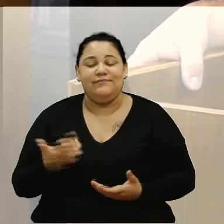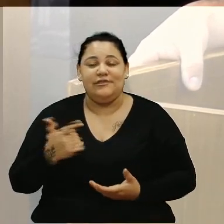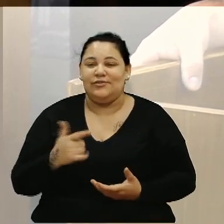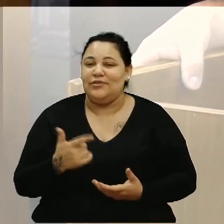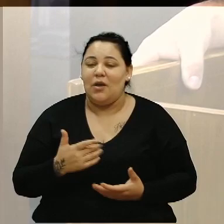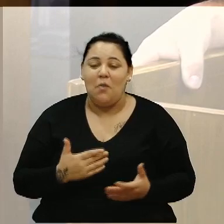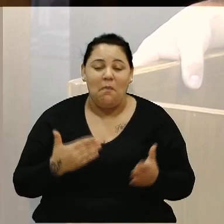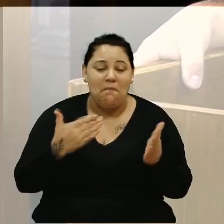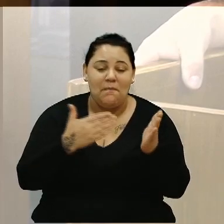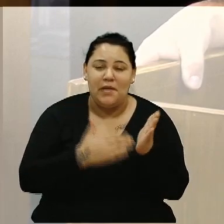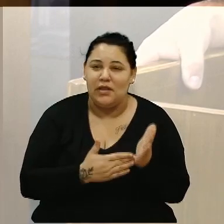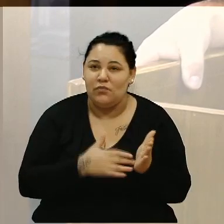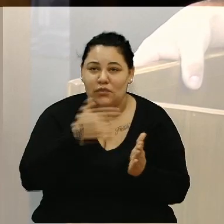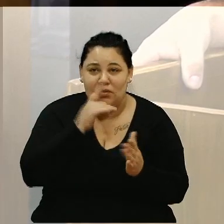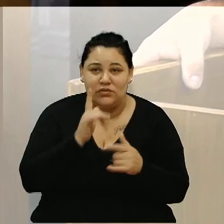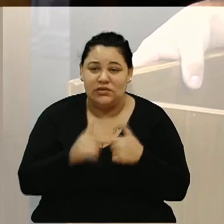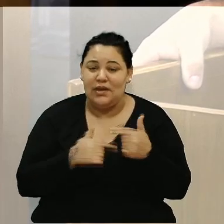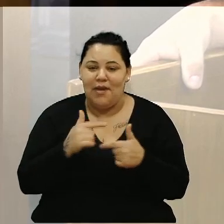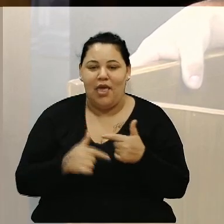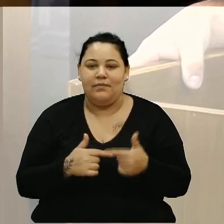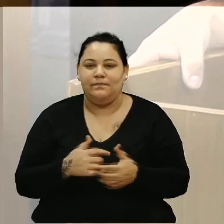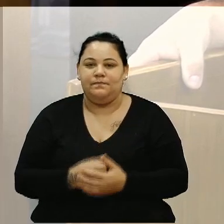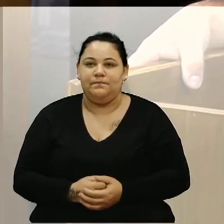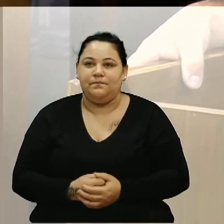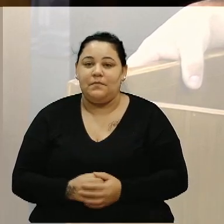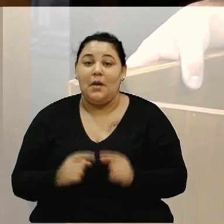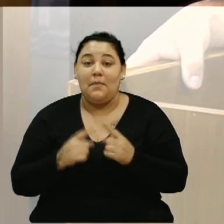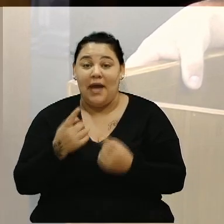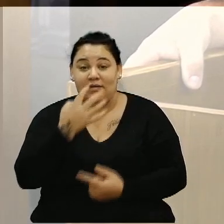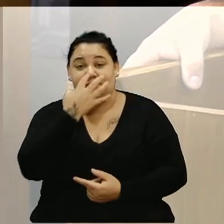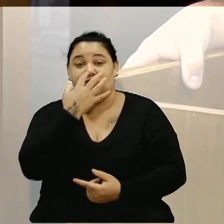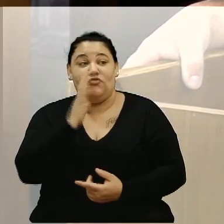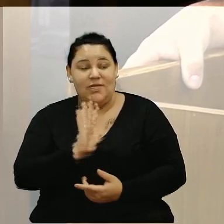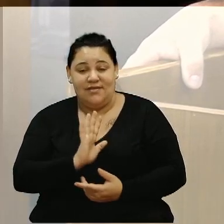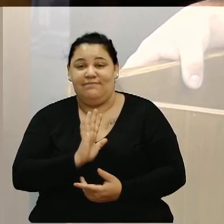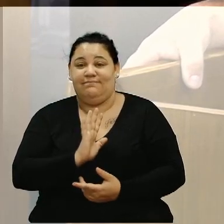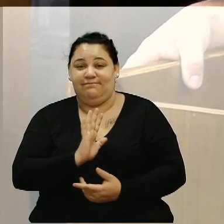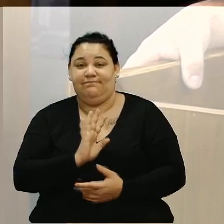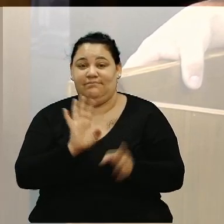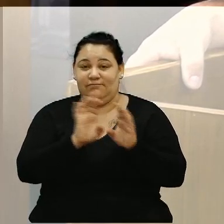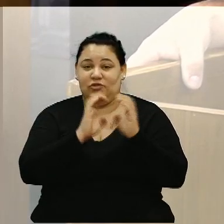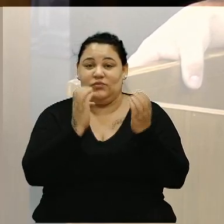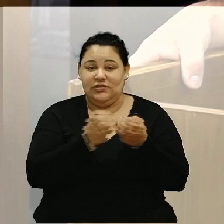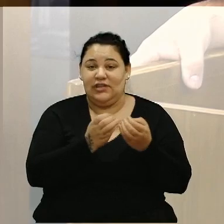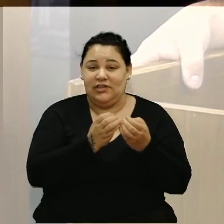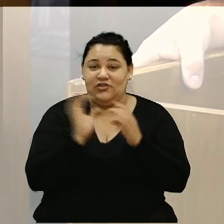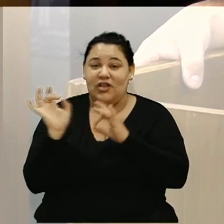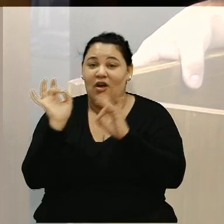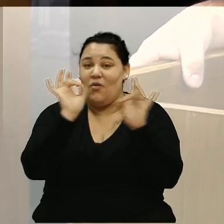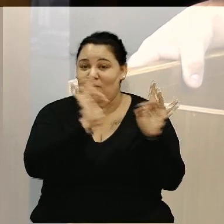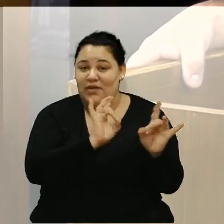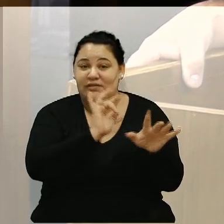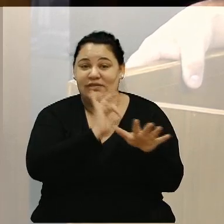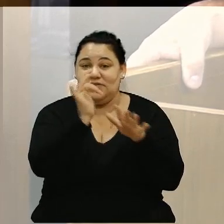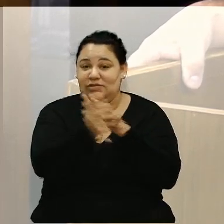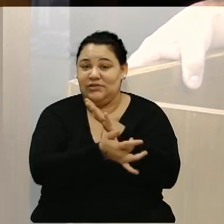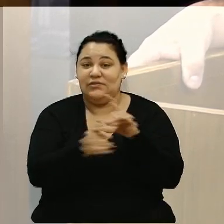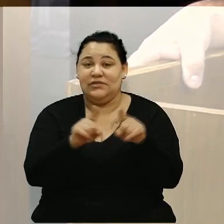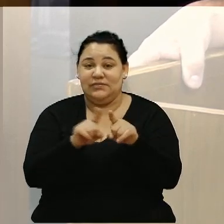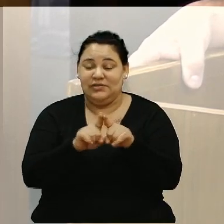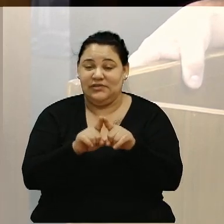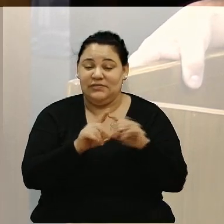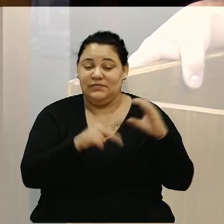mínimo para poder trabalhar. Mas pasmem, comunidade que está me acompanhando através das redes sociais, do